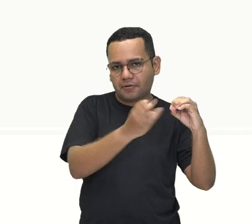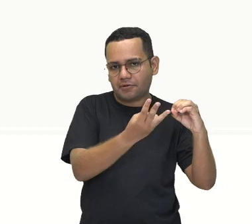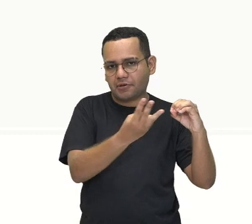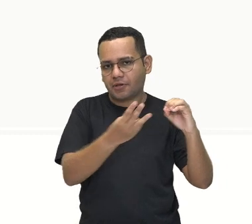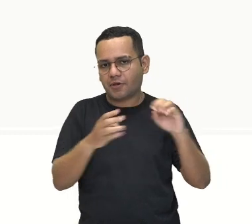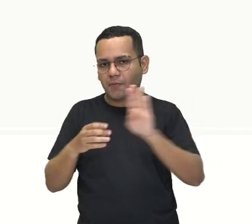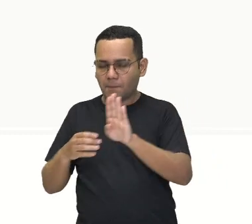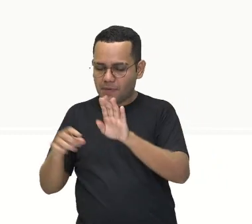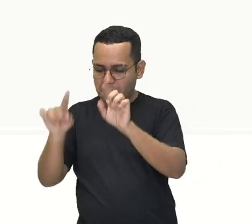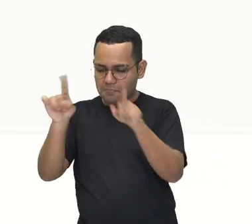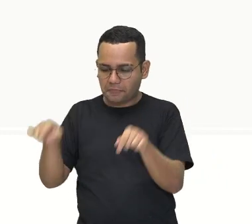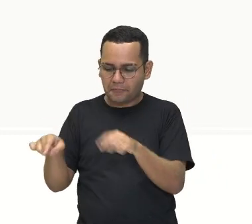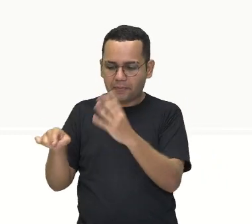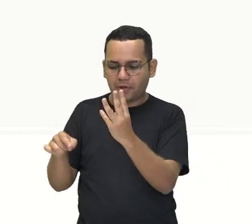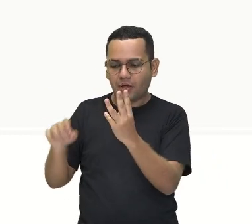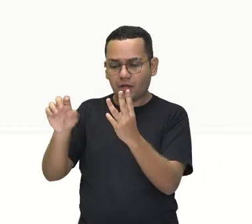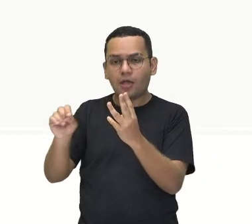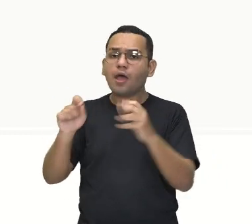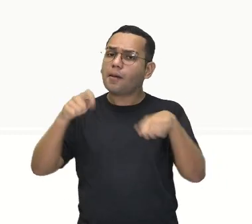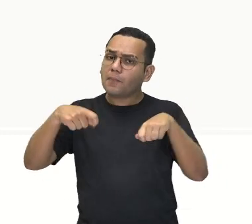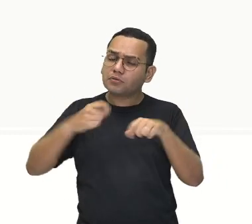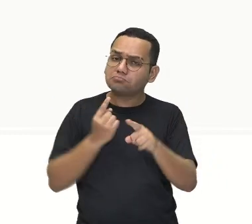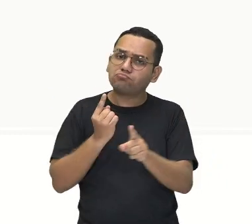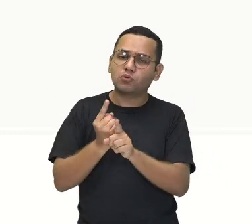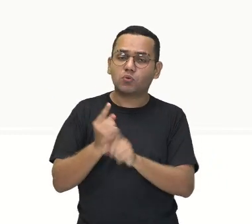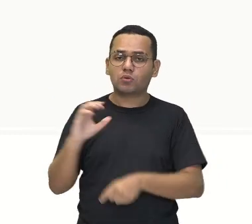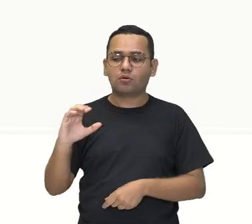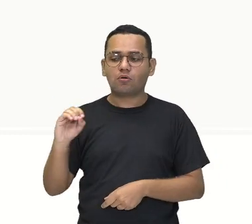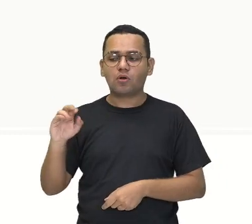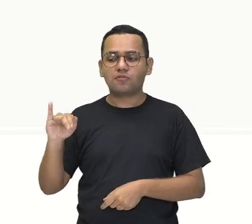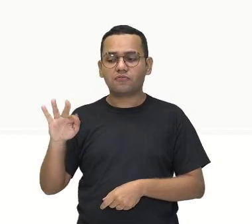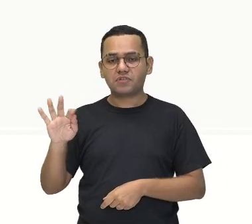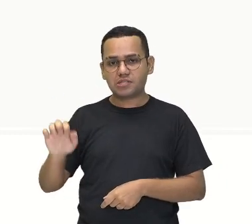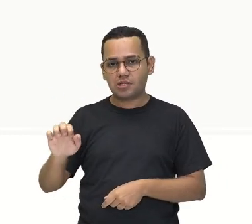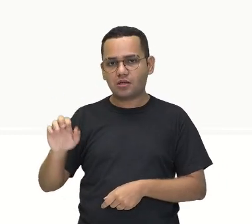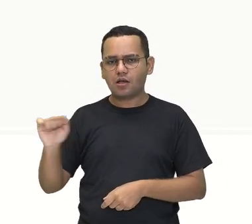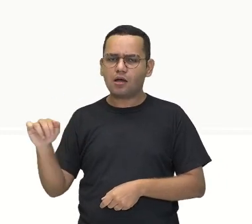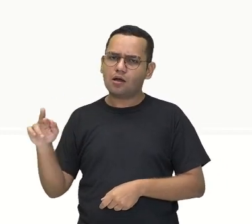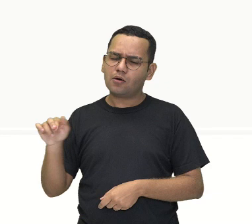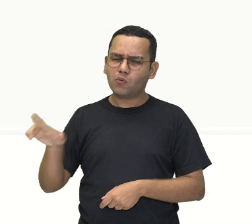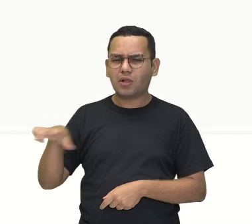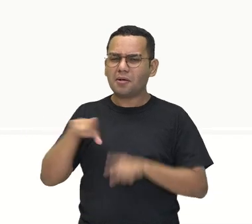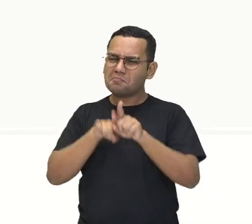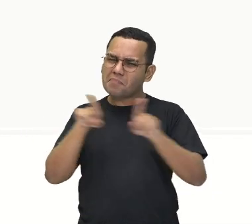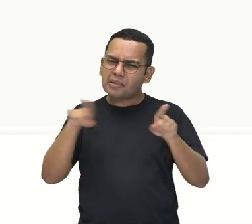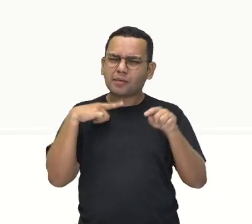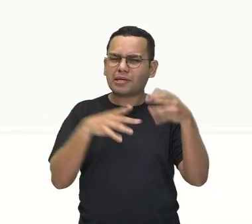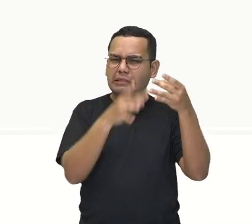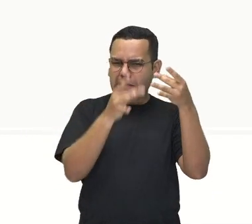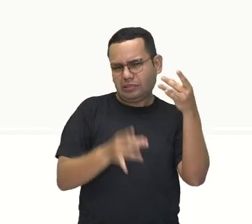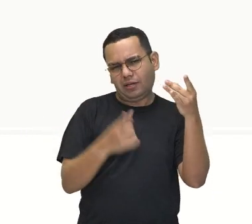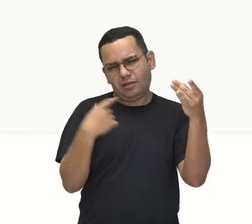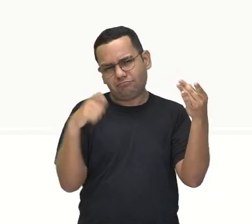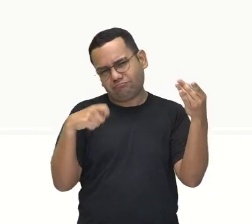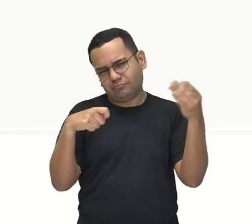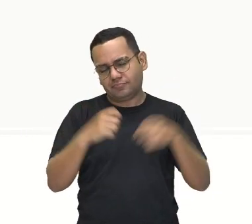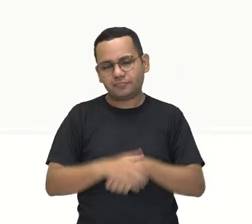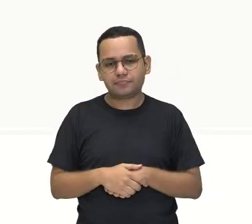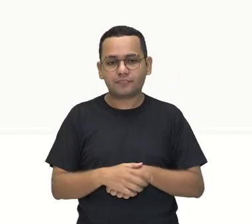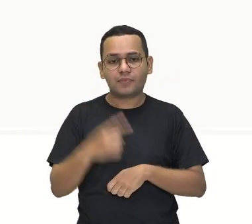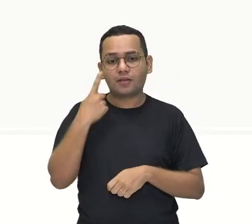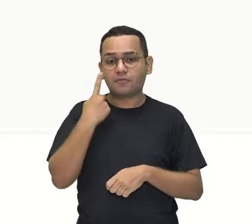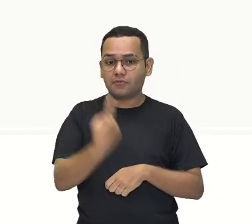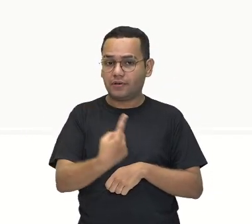angular. Tá? A gente obteve aqui o coeficiente angular. Só que deu um pouco mais de trabalho, né? Porque a gente tem aí o cálculo